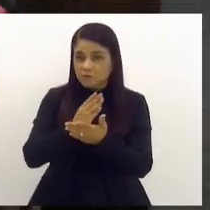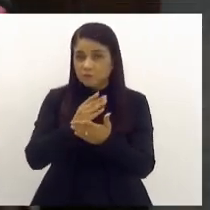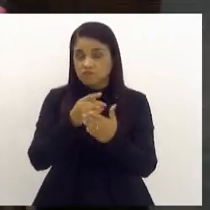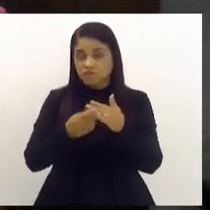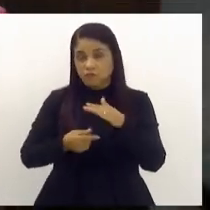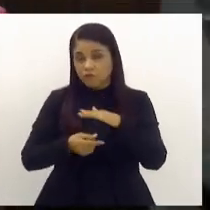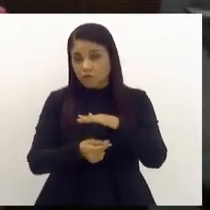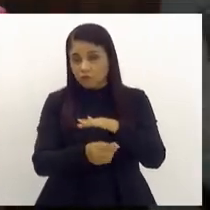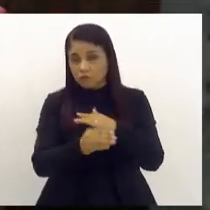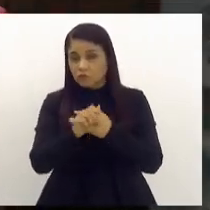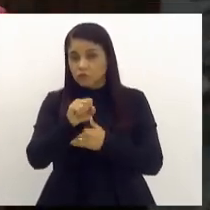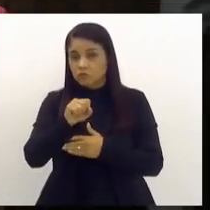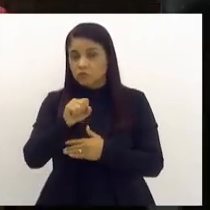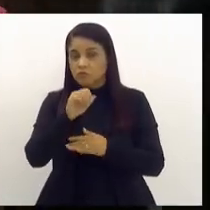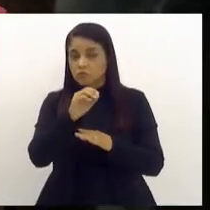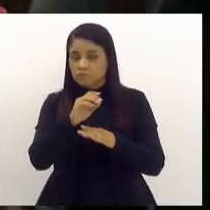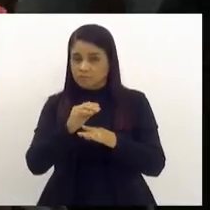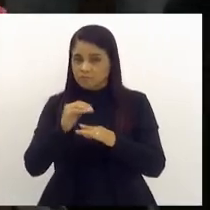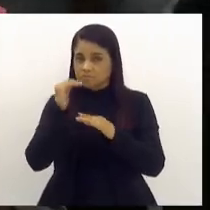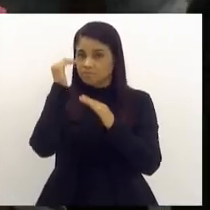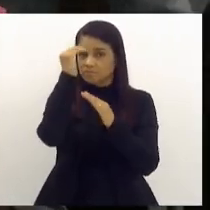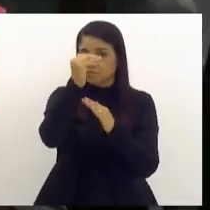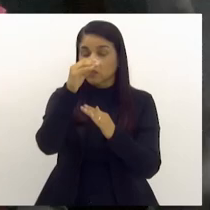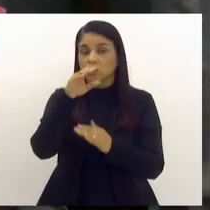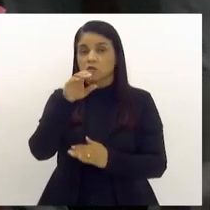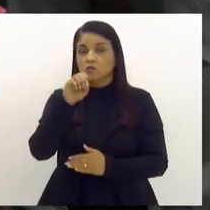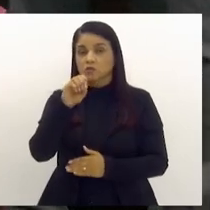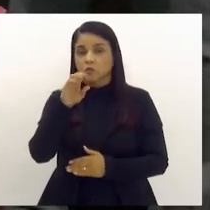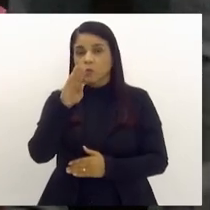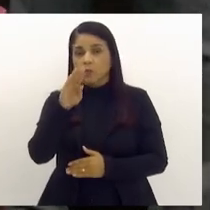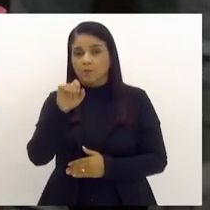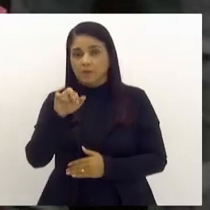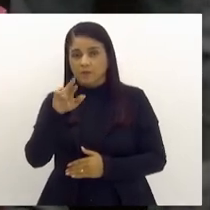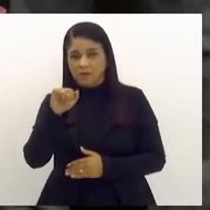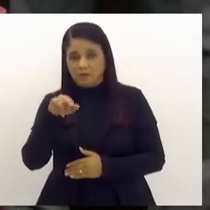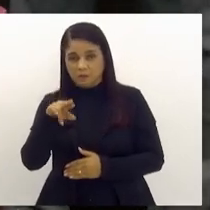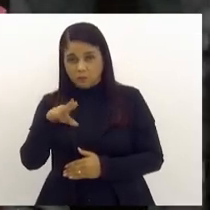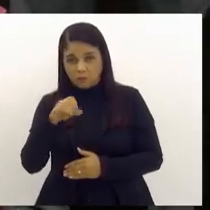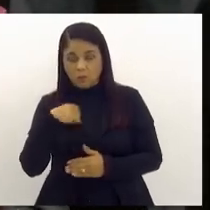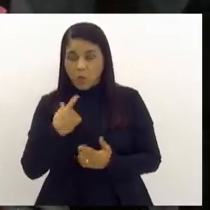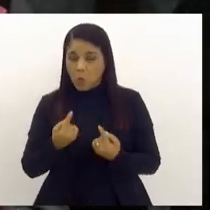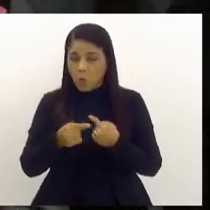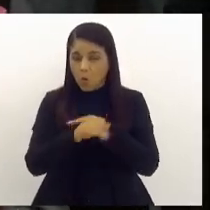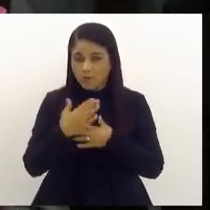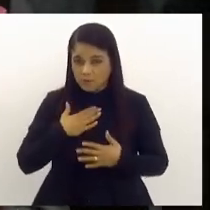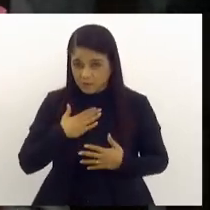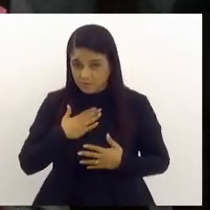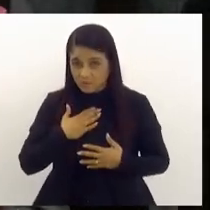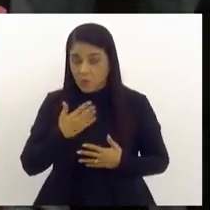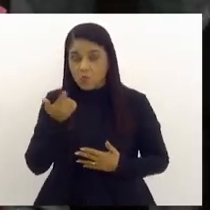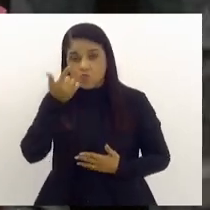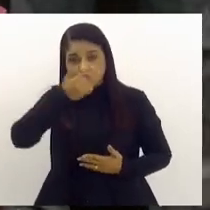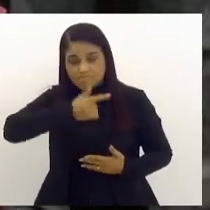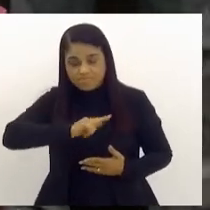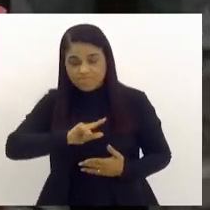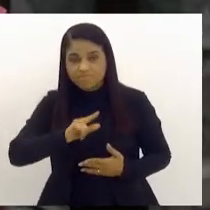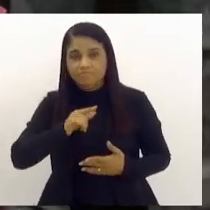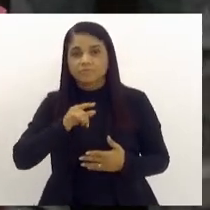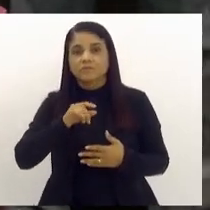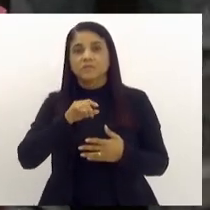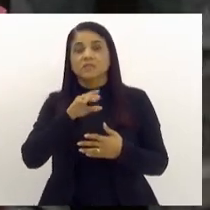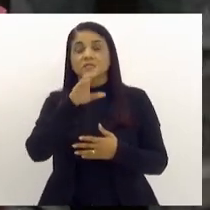Soberano, eu fui contra até o final e só me convenci porque o Fundo Soberano só